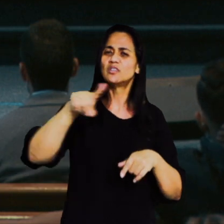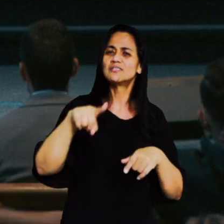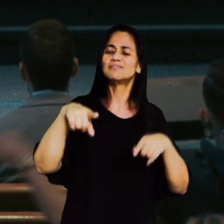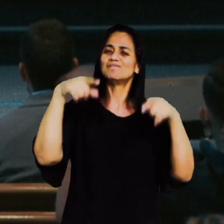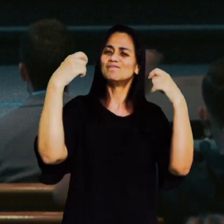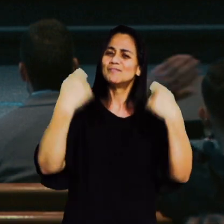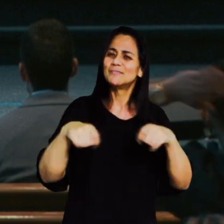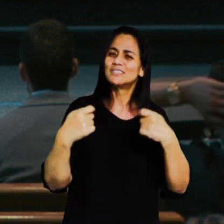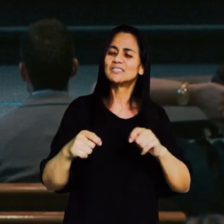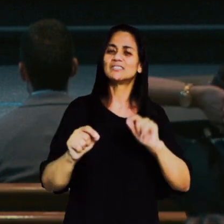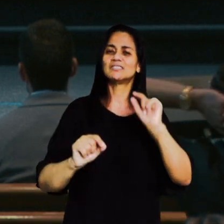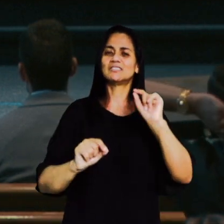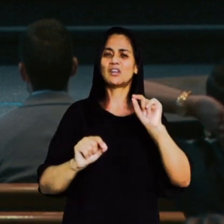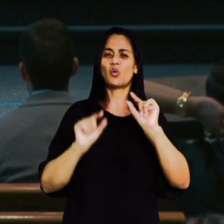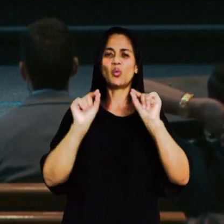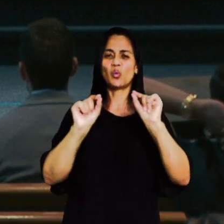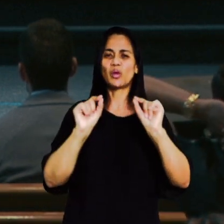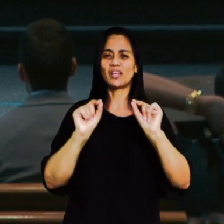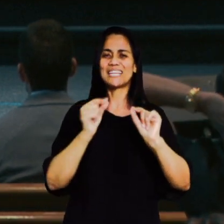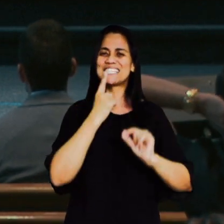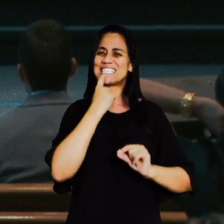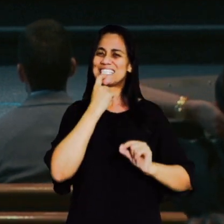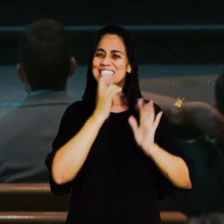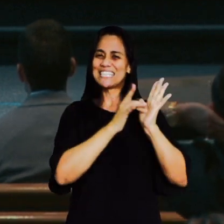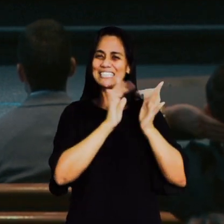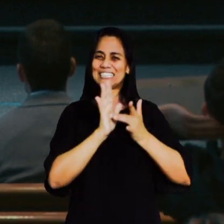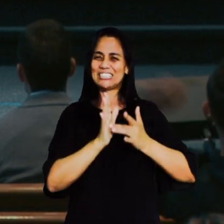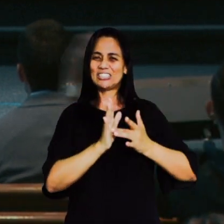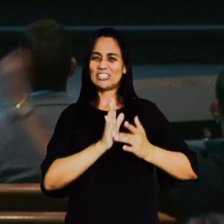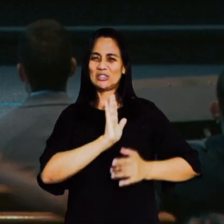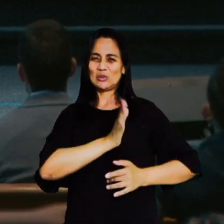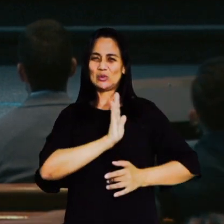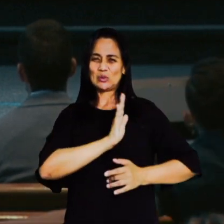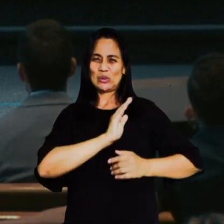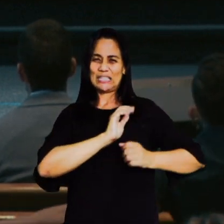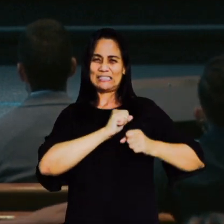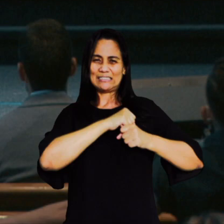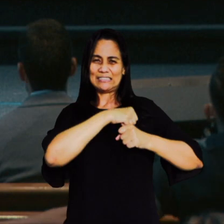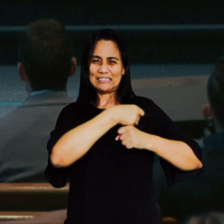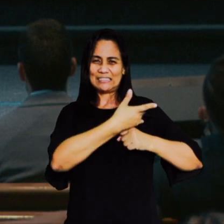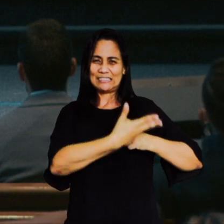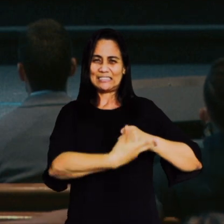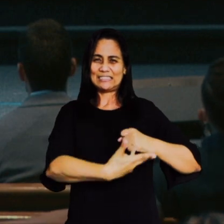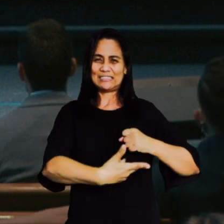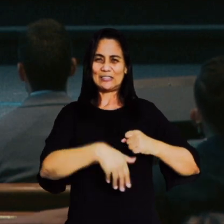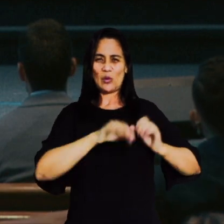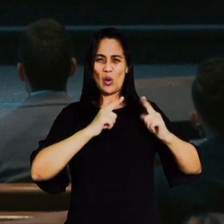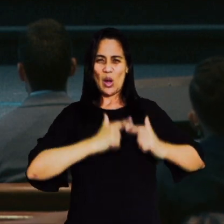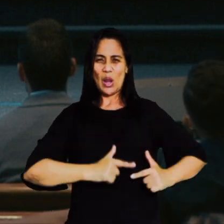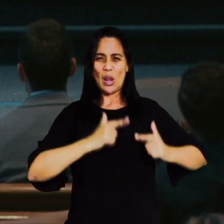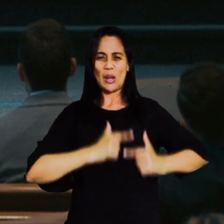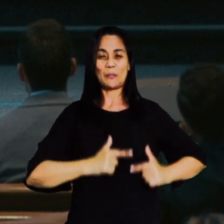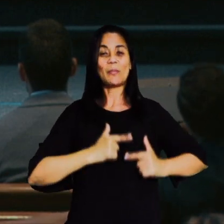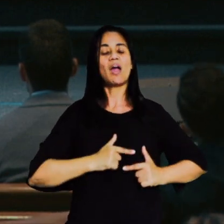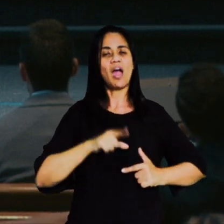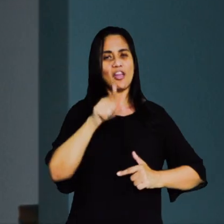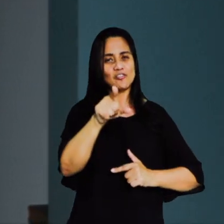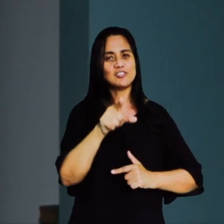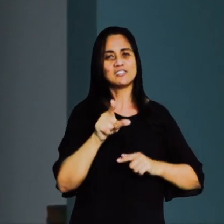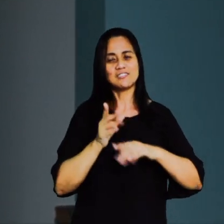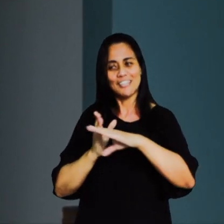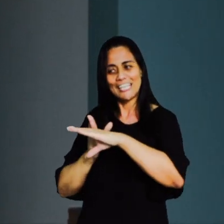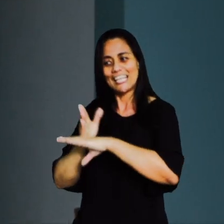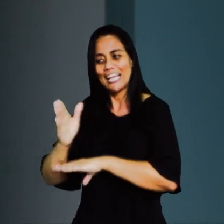pelo sangue de Jesus. Não tem outra entrada na presença de Deus a